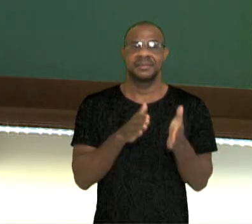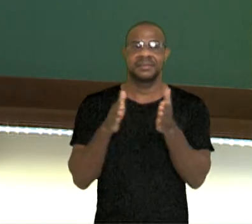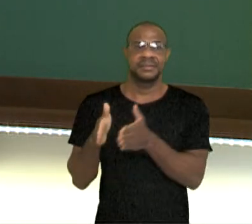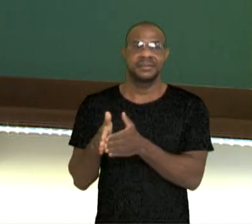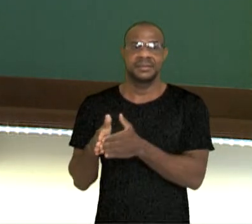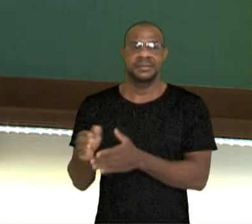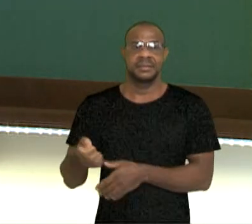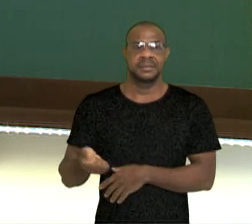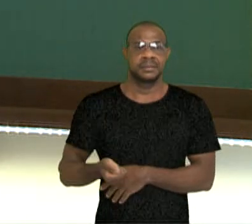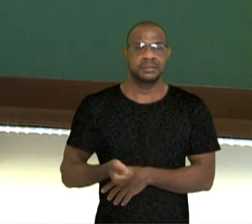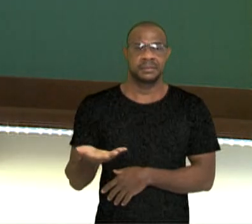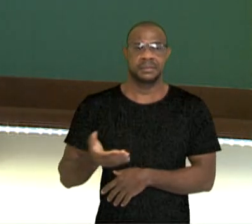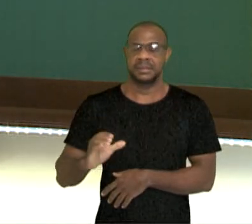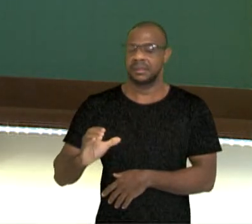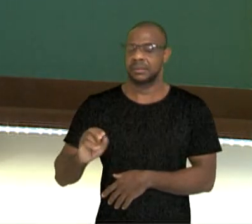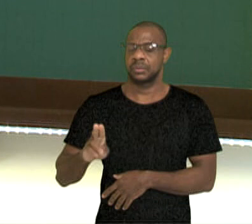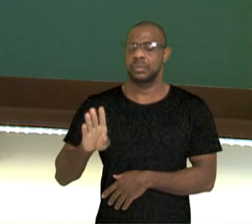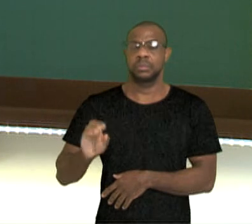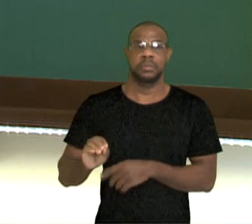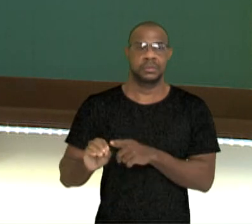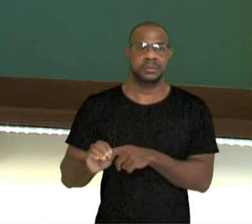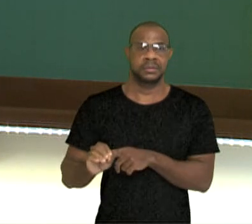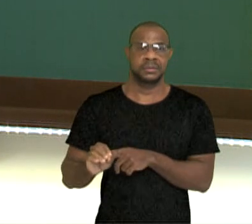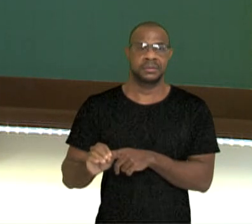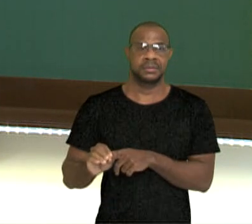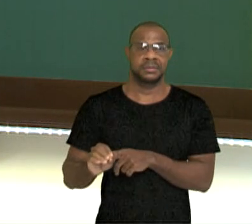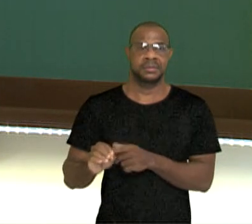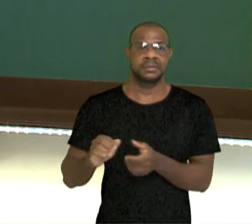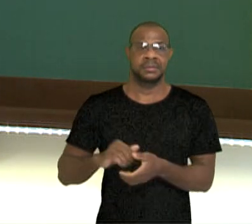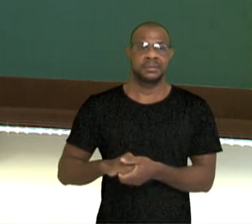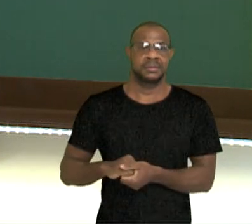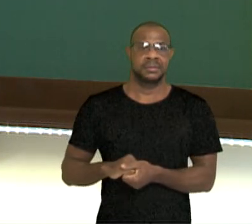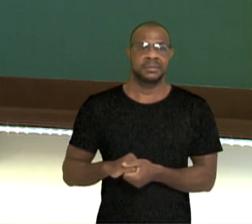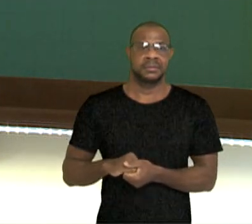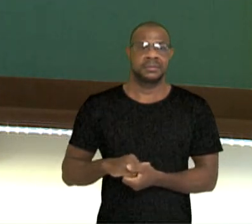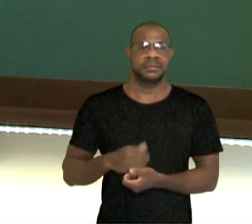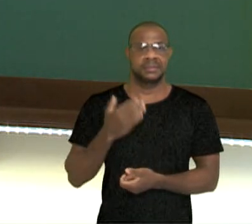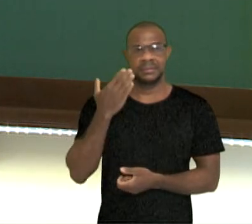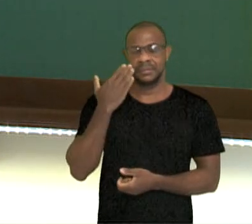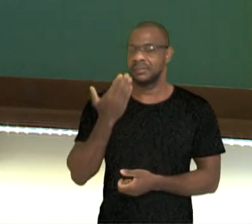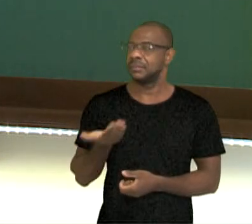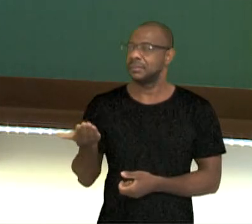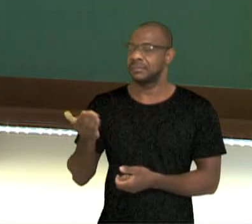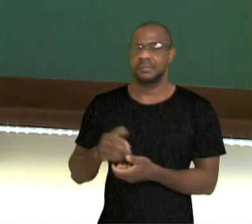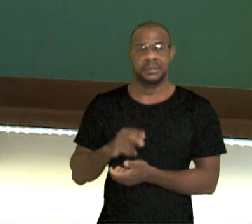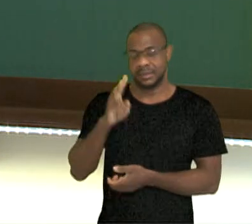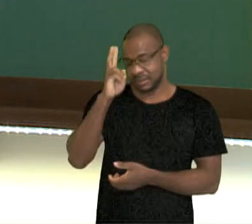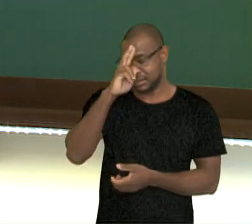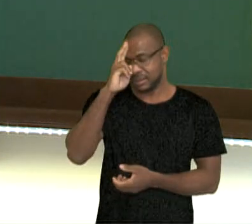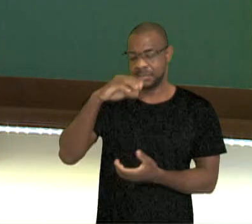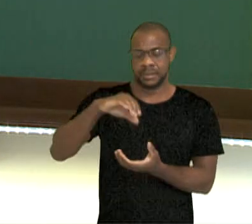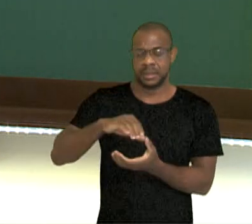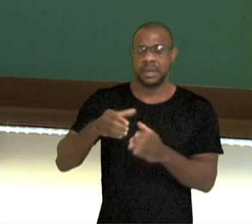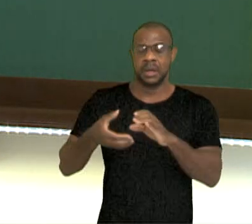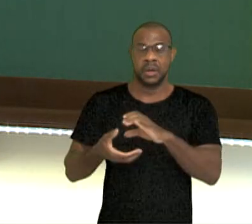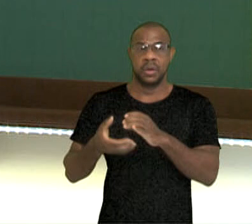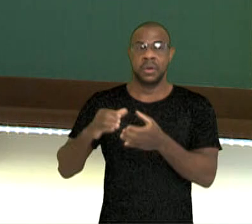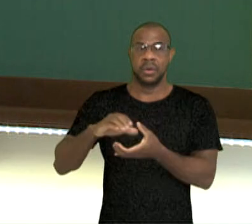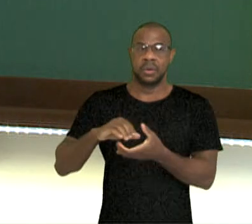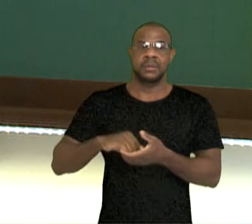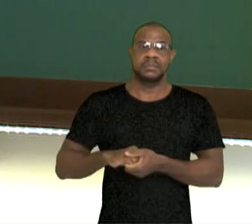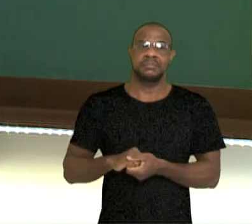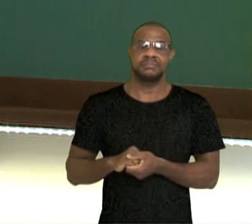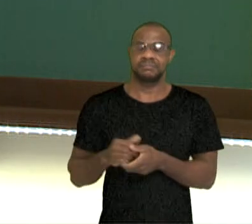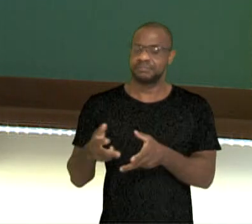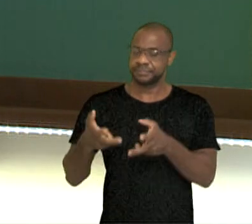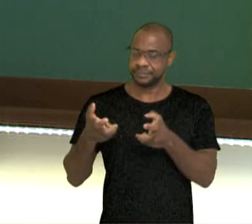cubo. Esse cubo, ele tá aqui, tá meio curvo. Mas ele lembra, né, esse dado,